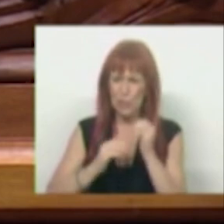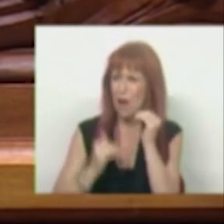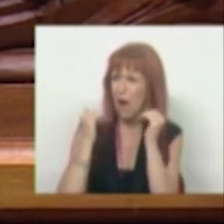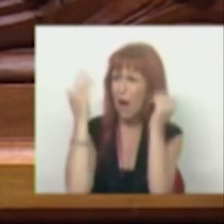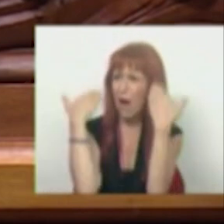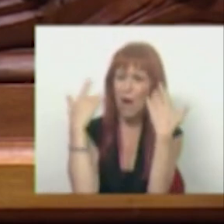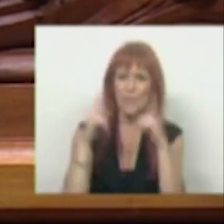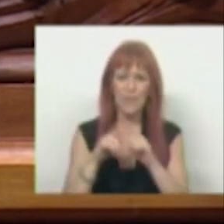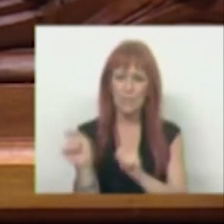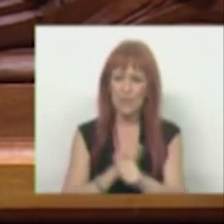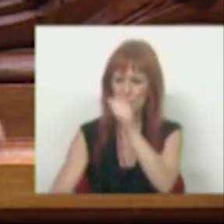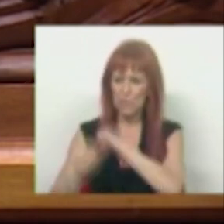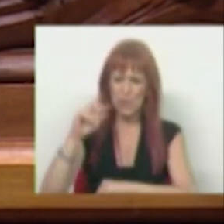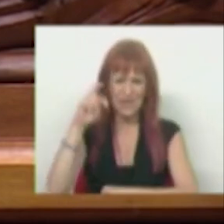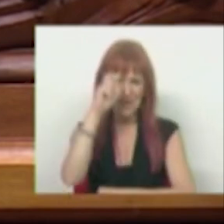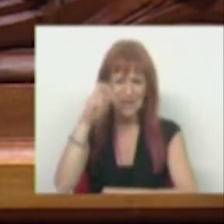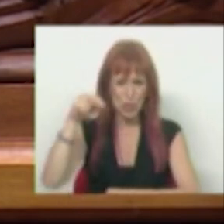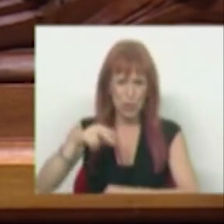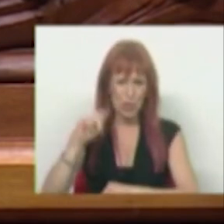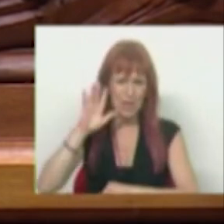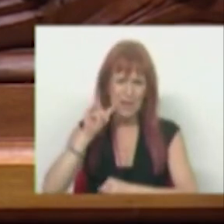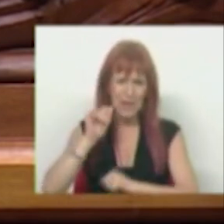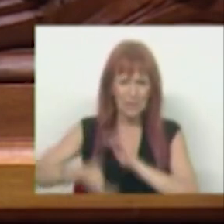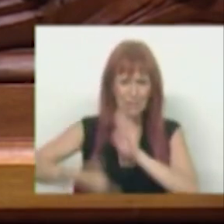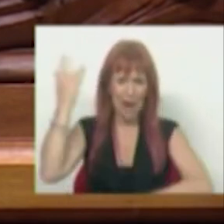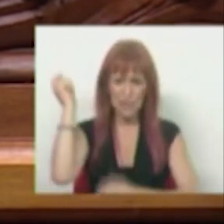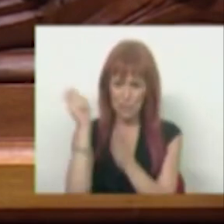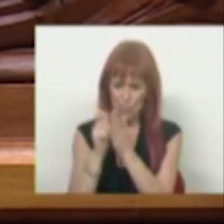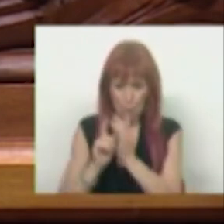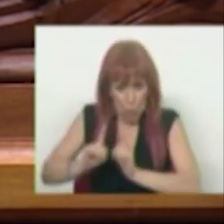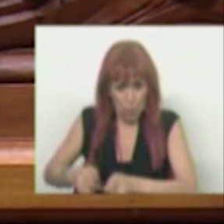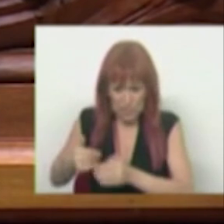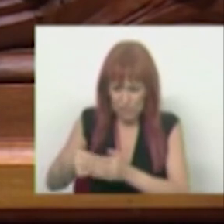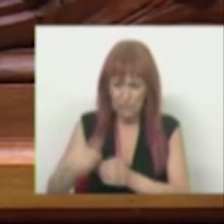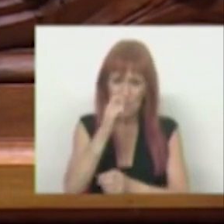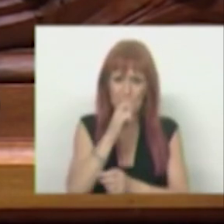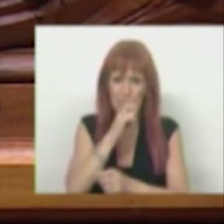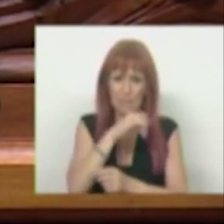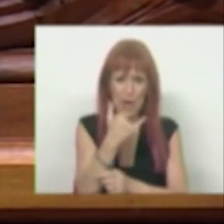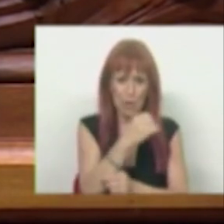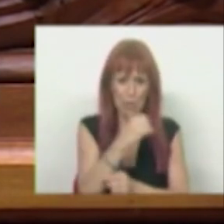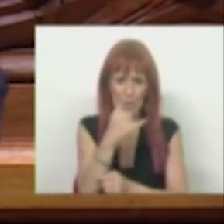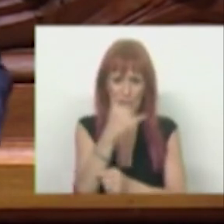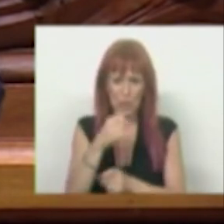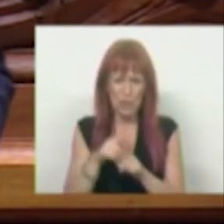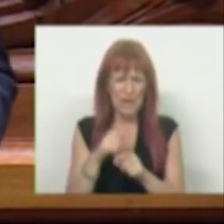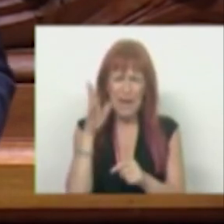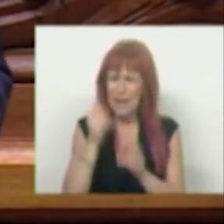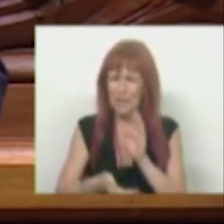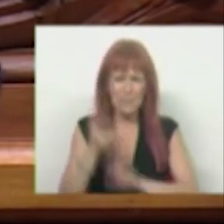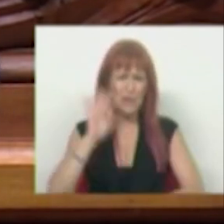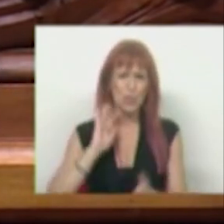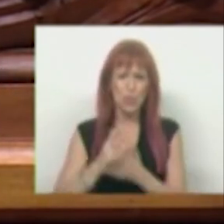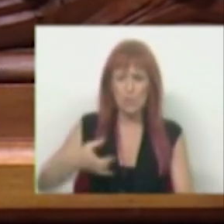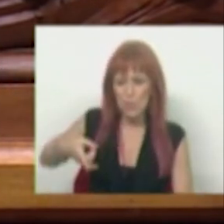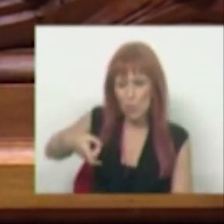temperaturas. O mês passado foi o 3º de junho mais quente desde que há registros. Maio de 2022 foi o mais quente nos